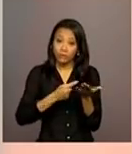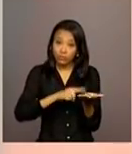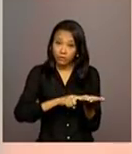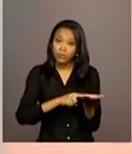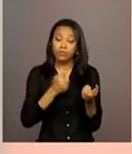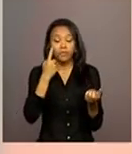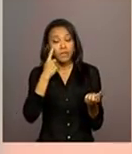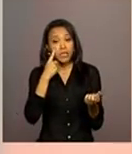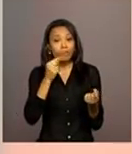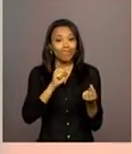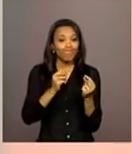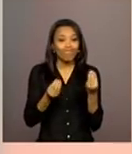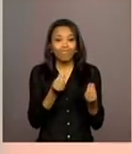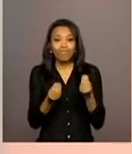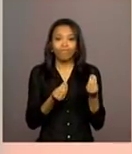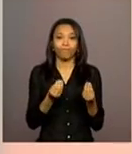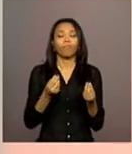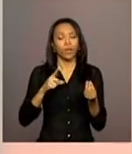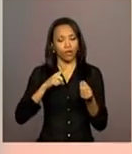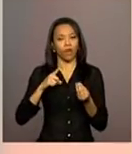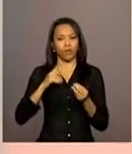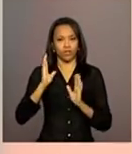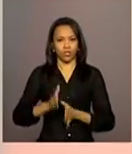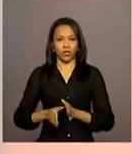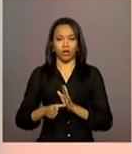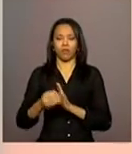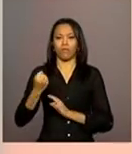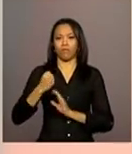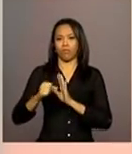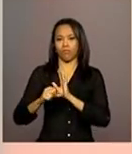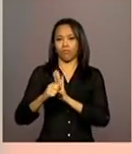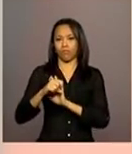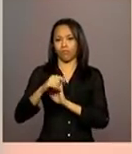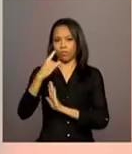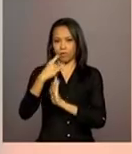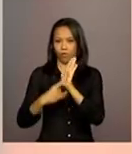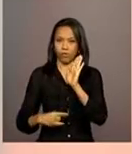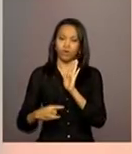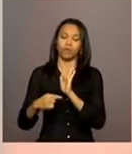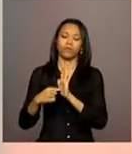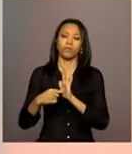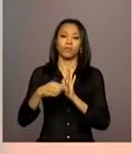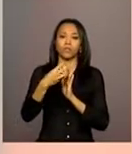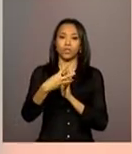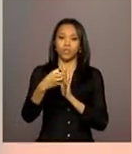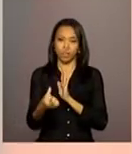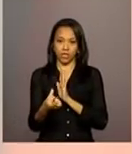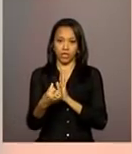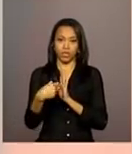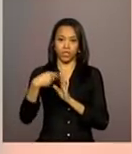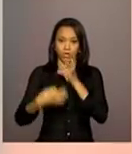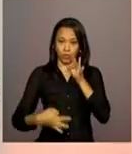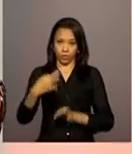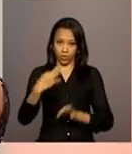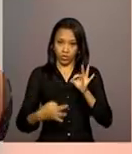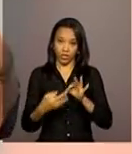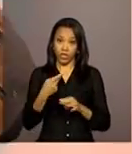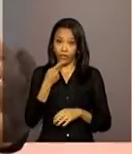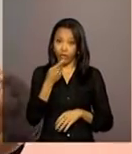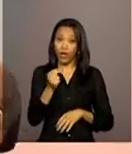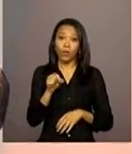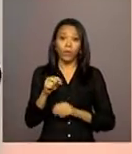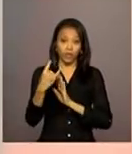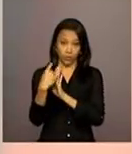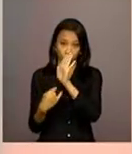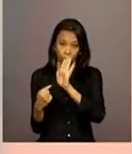um um protocolo 36 do Poder Judiciário que diz que nenhum juiz Né nenhuma